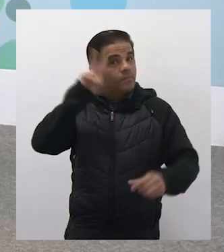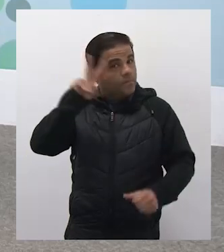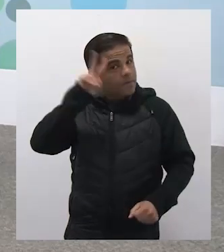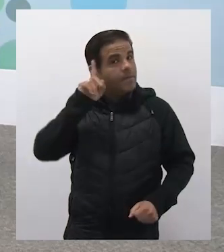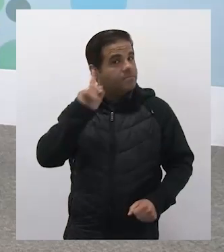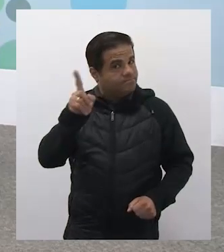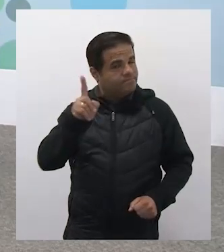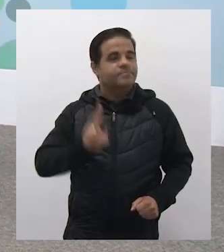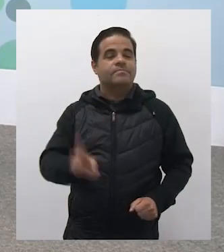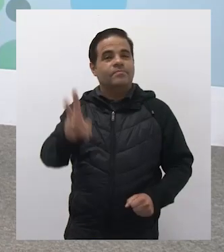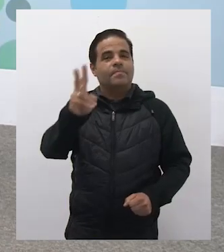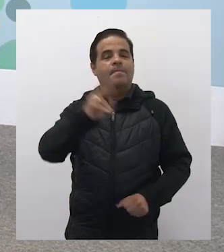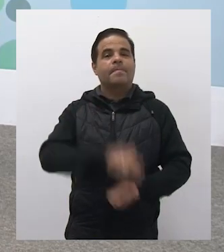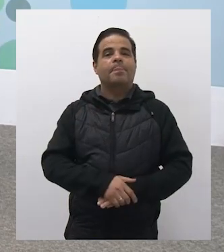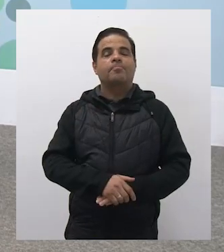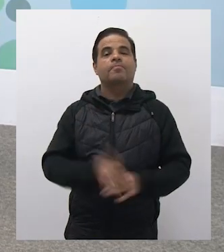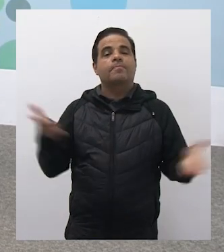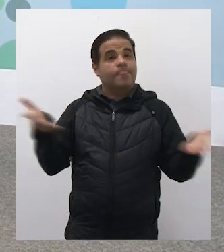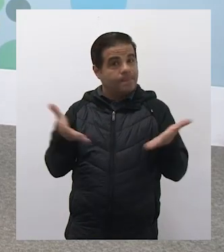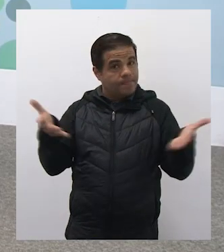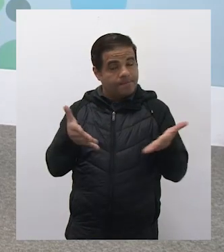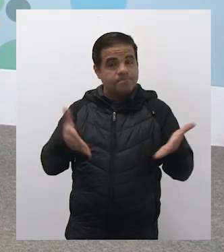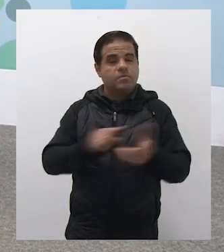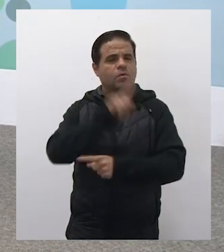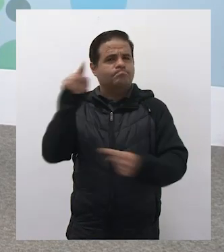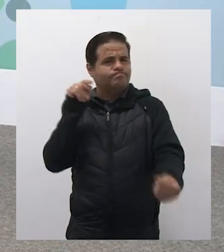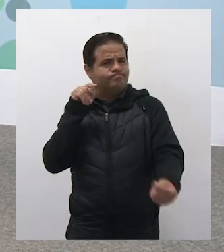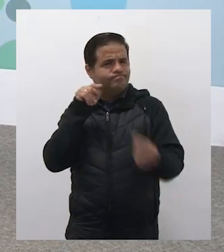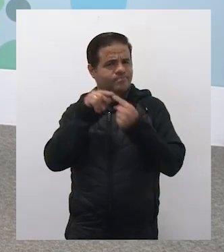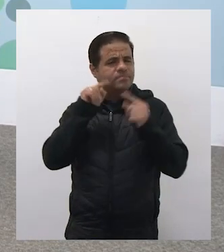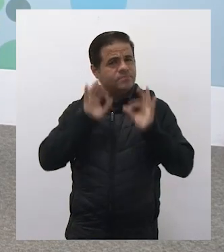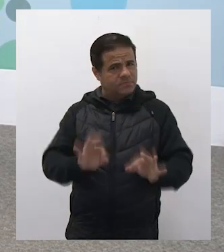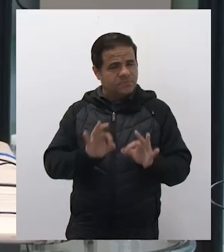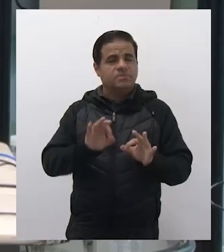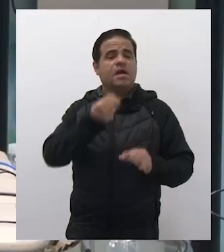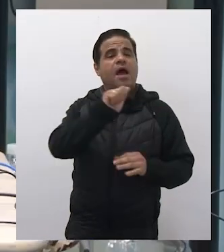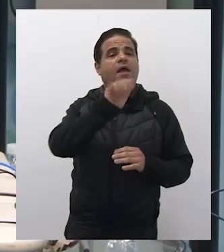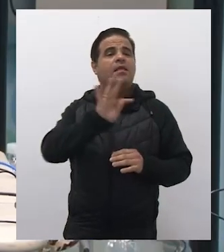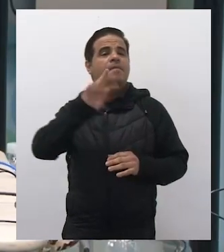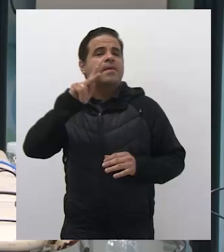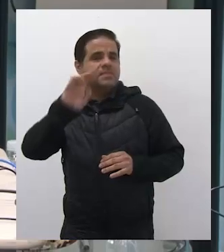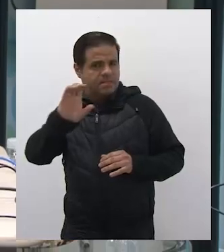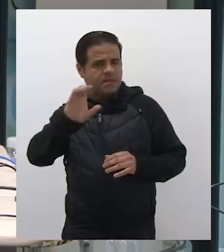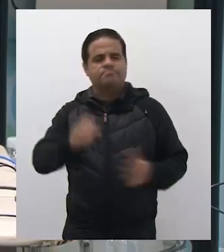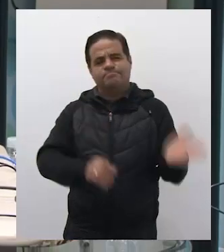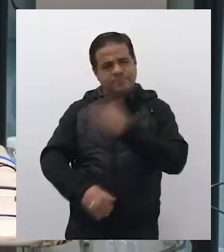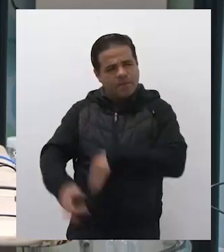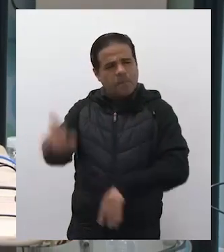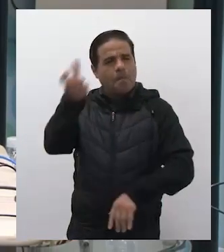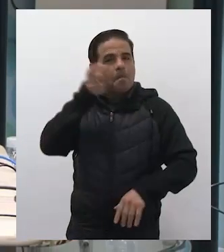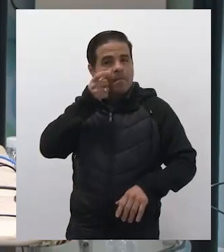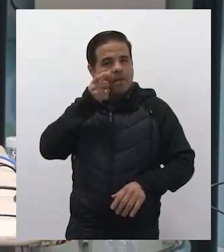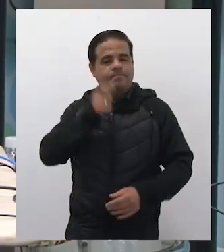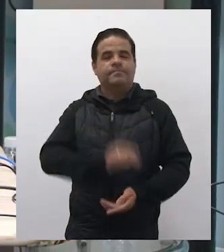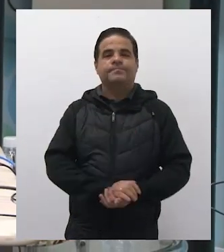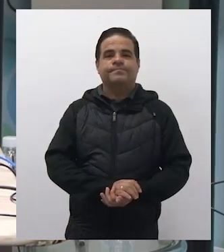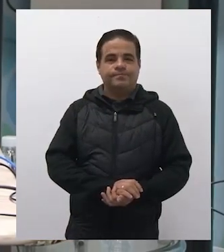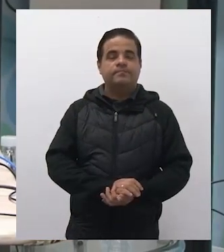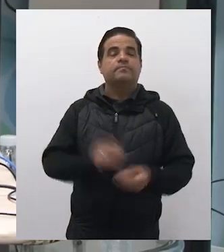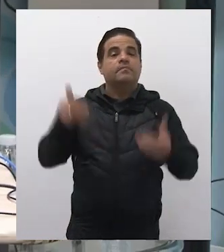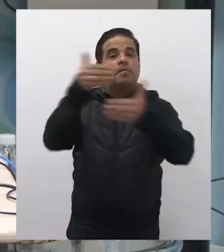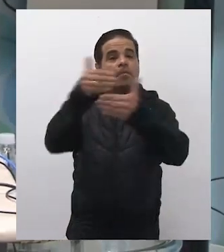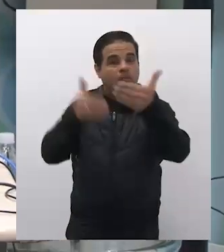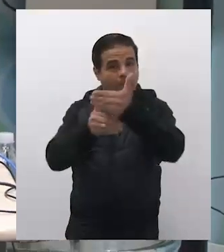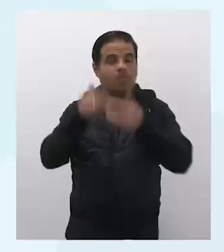Bom, vamos então agora aos nossos objetivos desta TPC. Vamos lá? Aí no